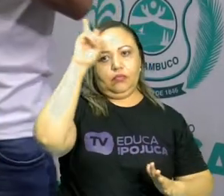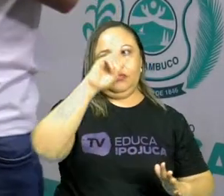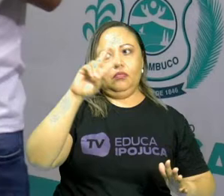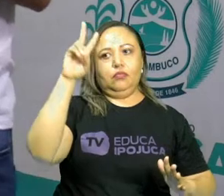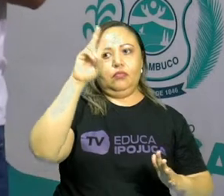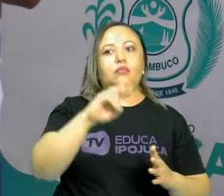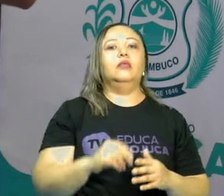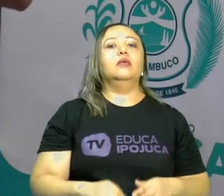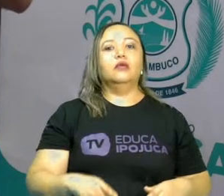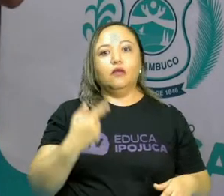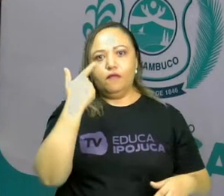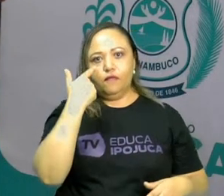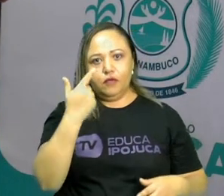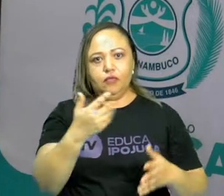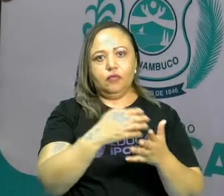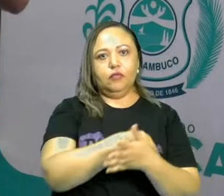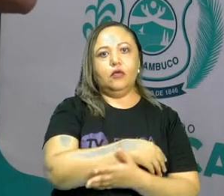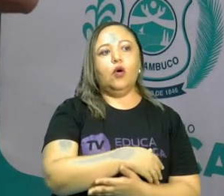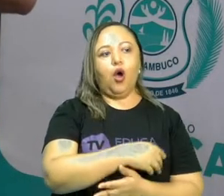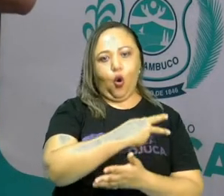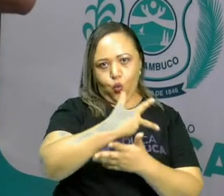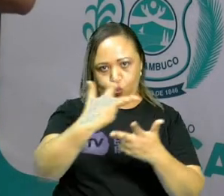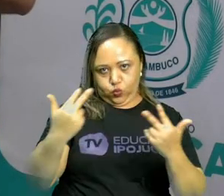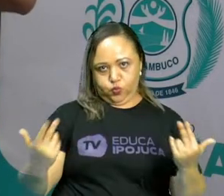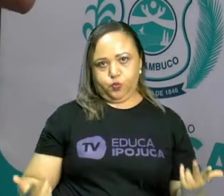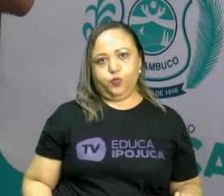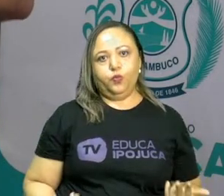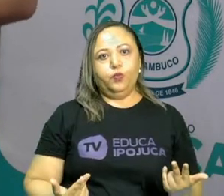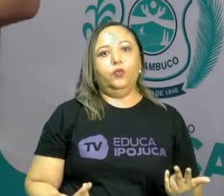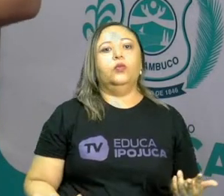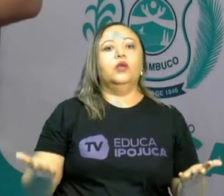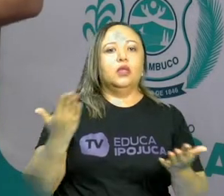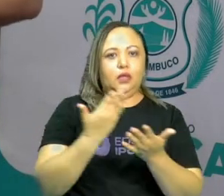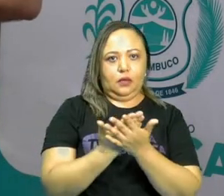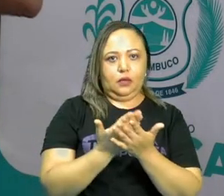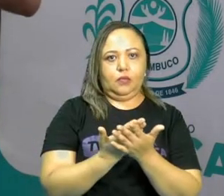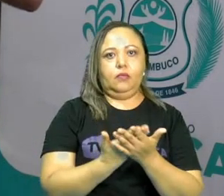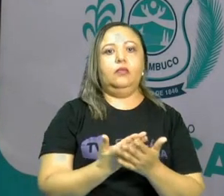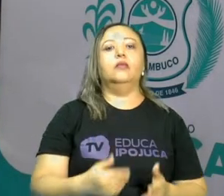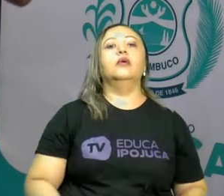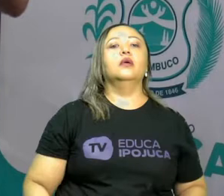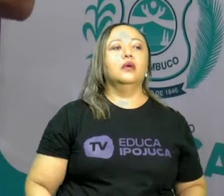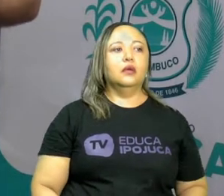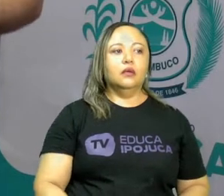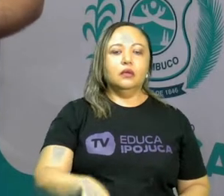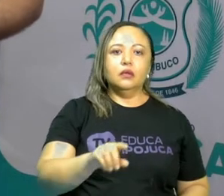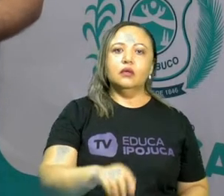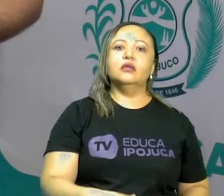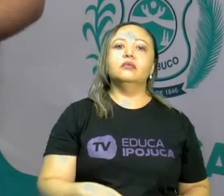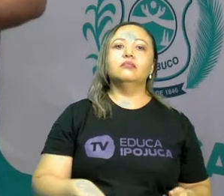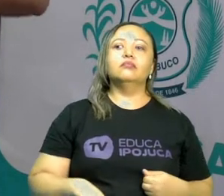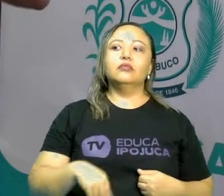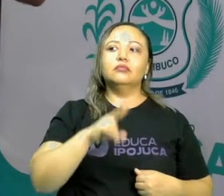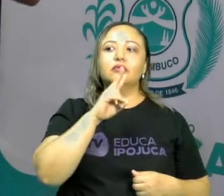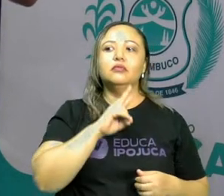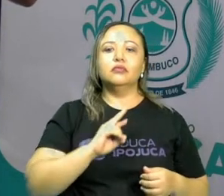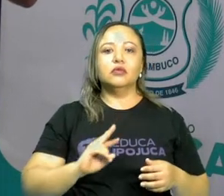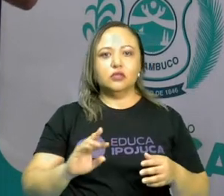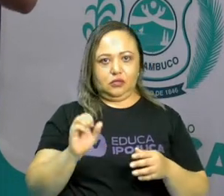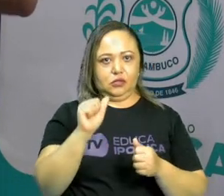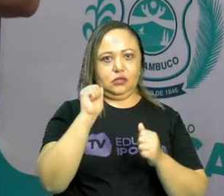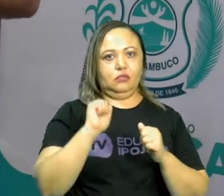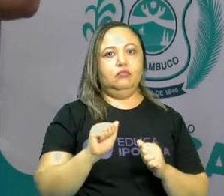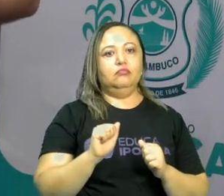Nós acabamos de ver eles aqui nessa aula. Então, pessoal, espero que tenham aproveitado a aula,